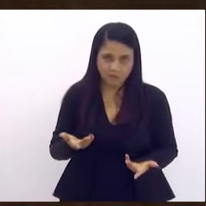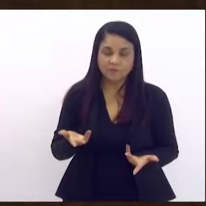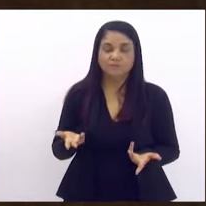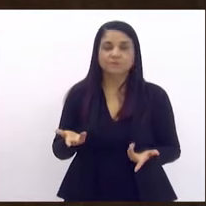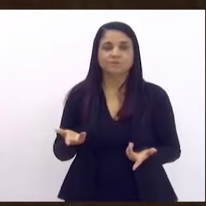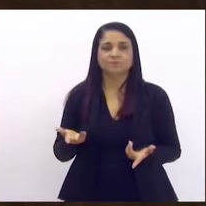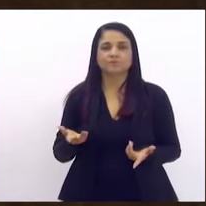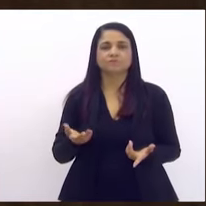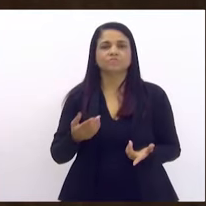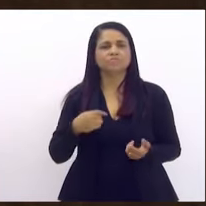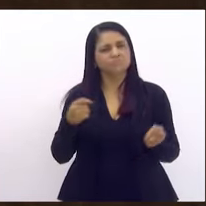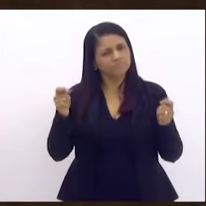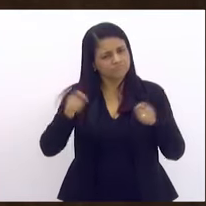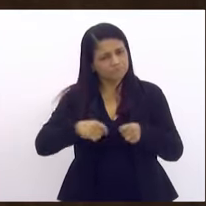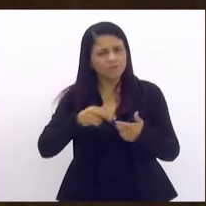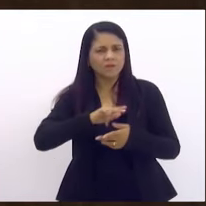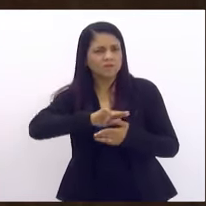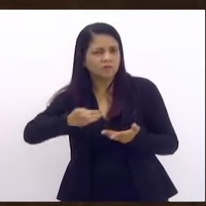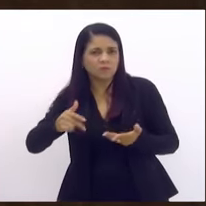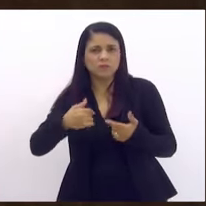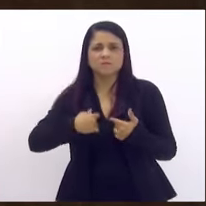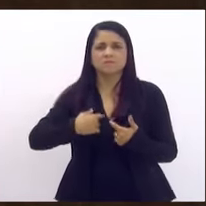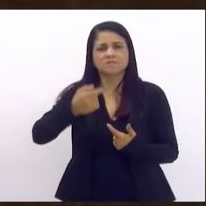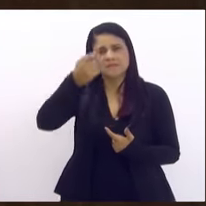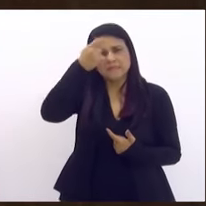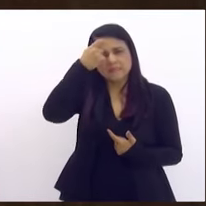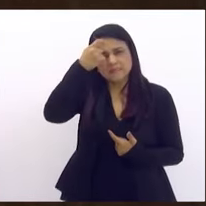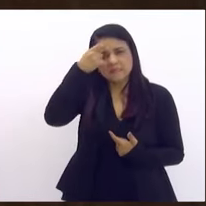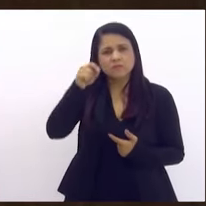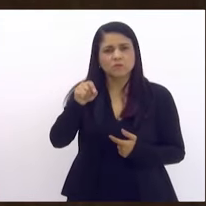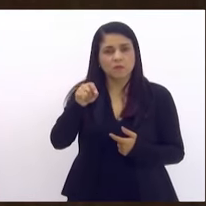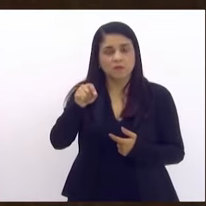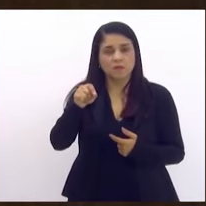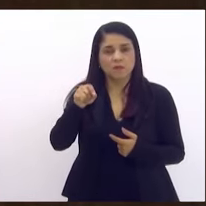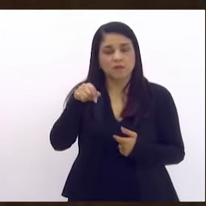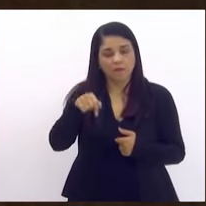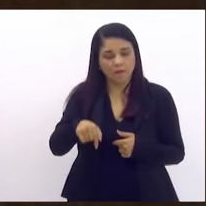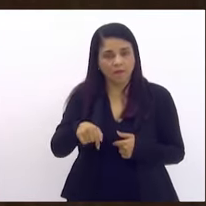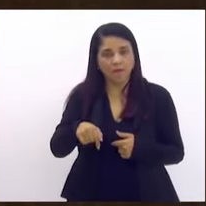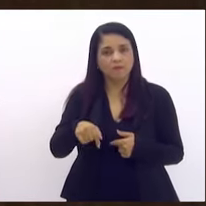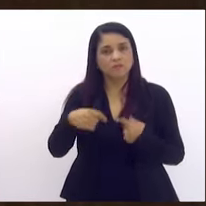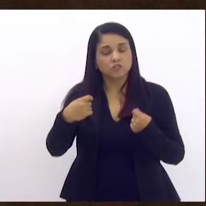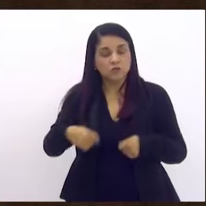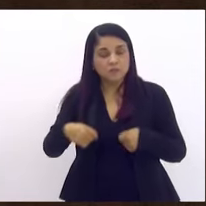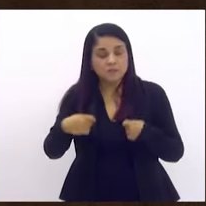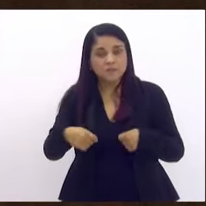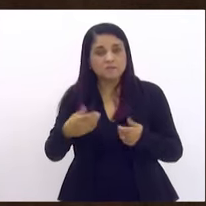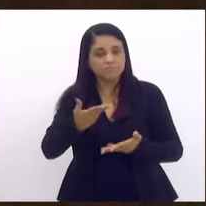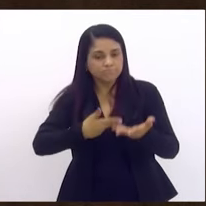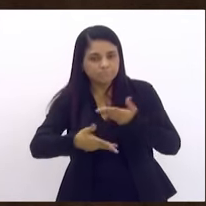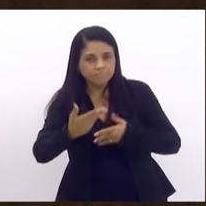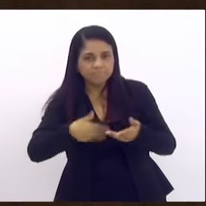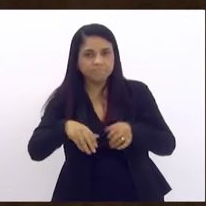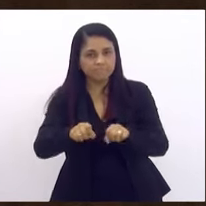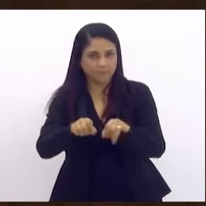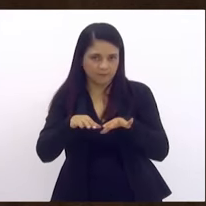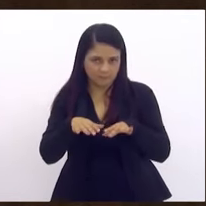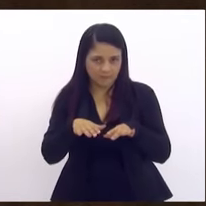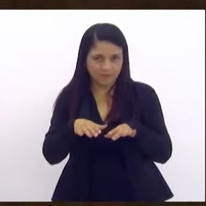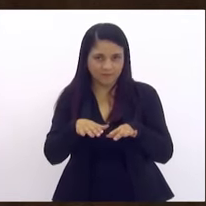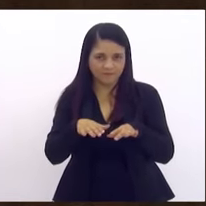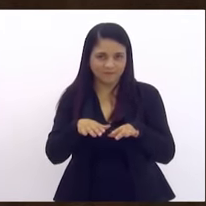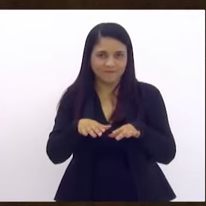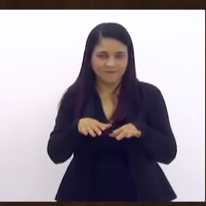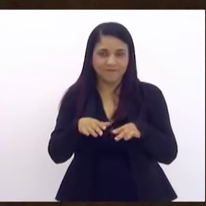que a gente pode ter consenso o descenso é a vida do Parlamento sem decenso não há Parlamento a unanimidade é